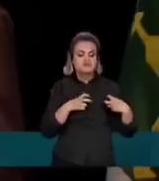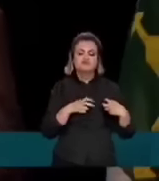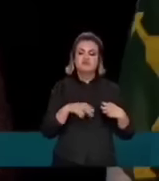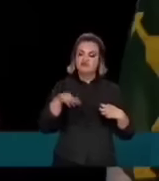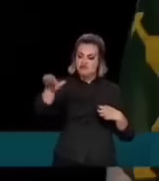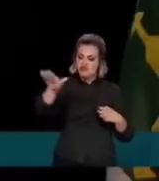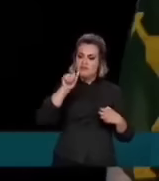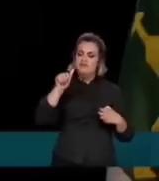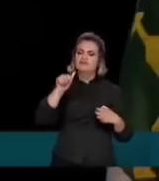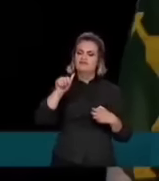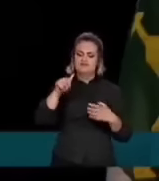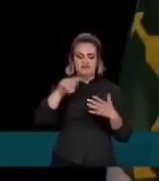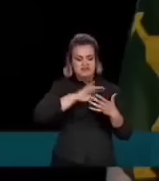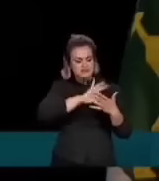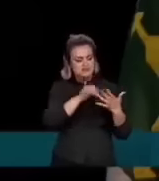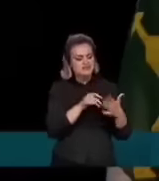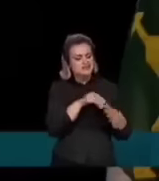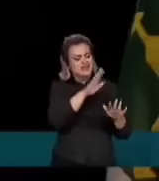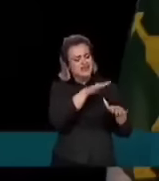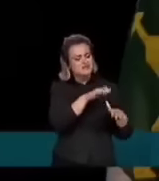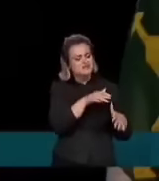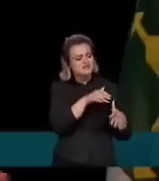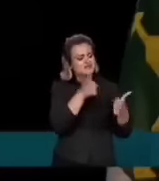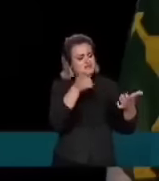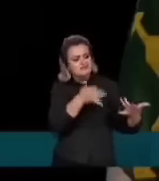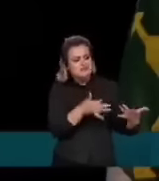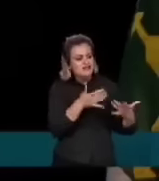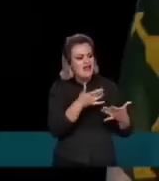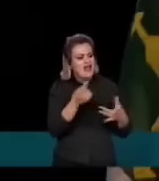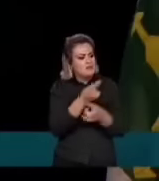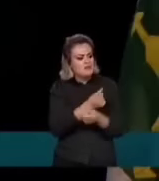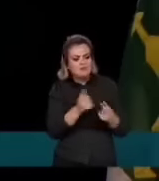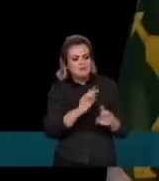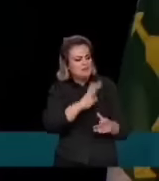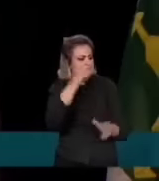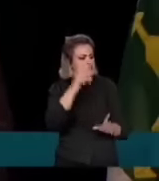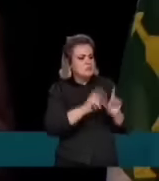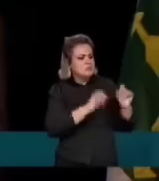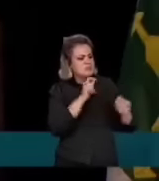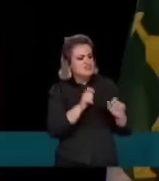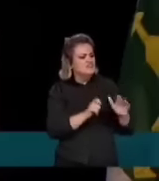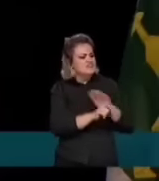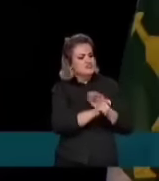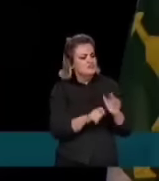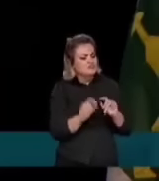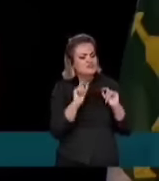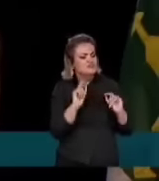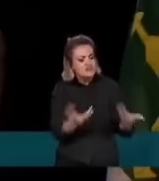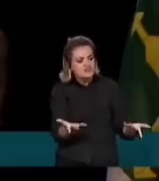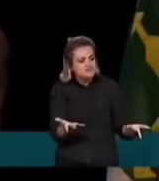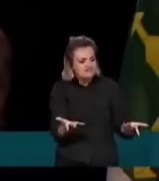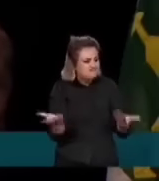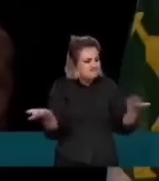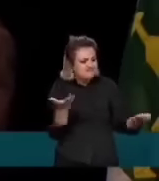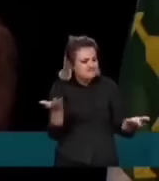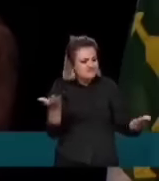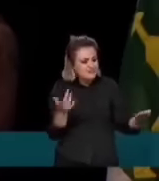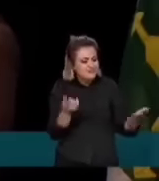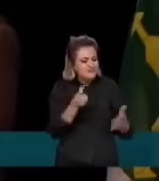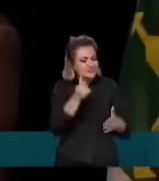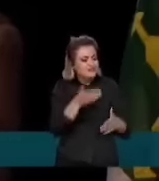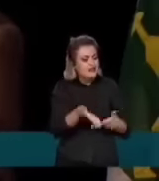porque eu queria entender o que estava acontecendo na economia, o que estava sendo investido, para quem estava sendo dirigido o